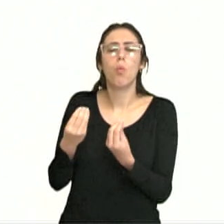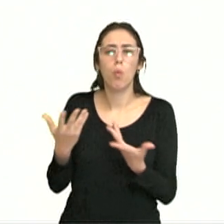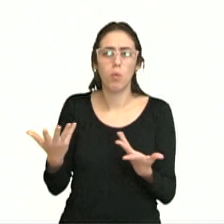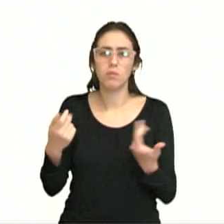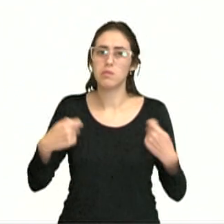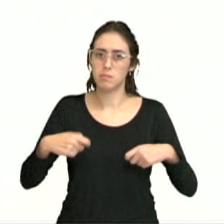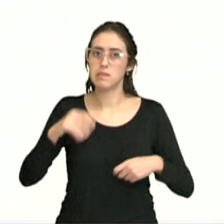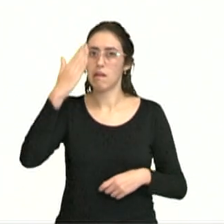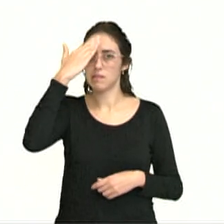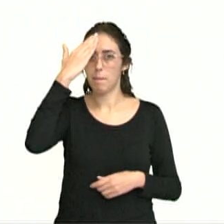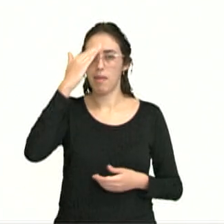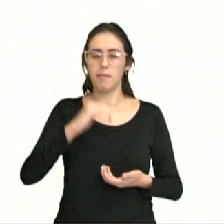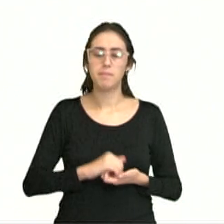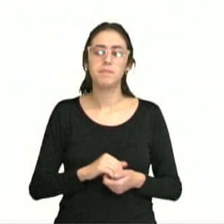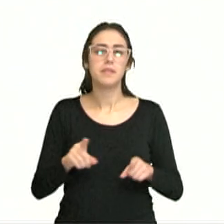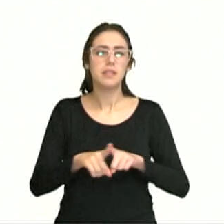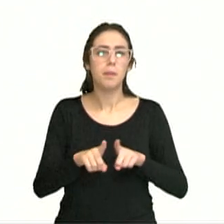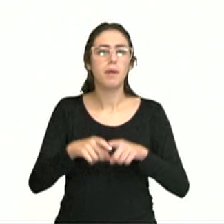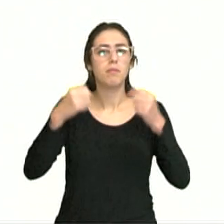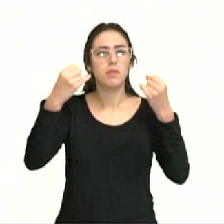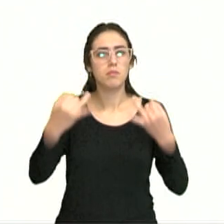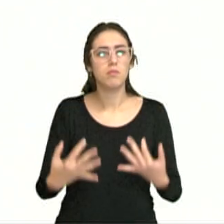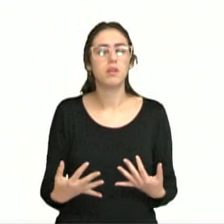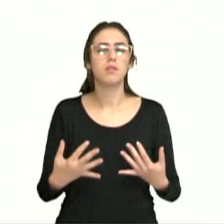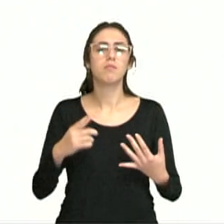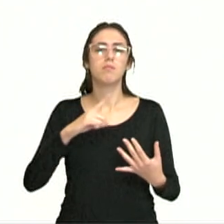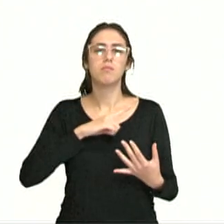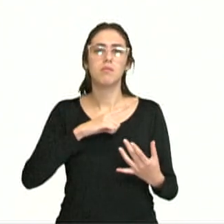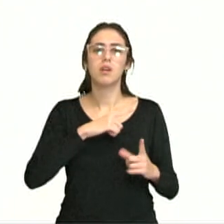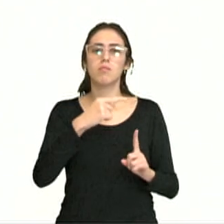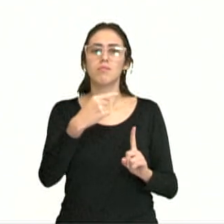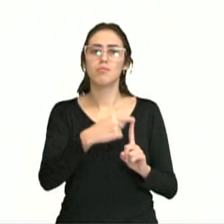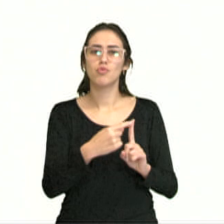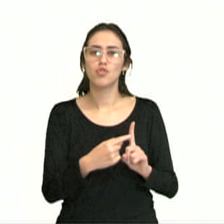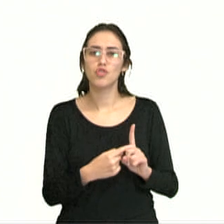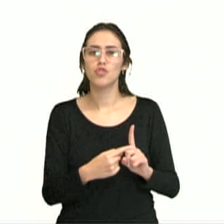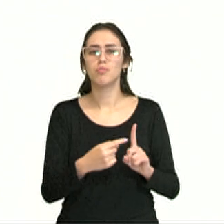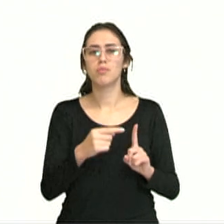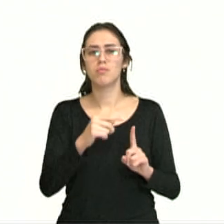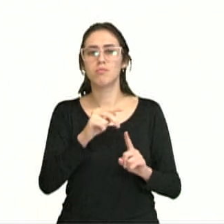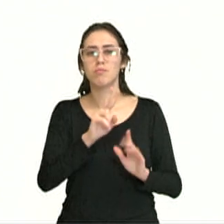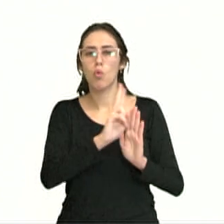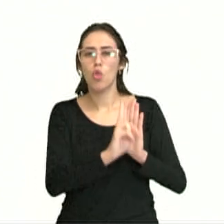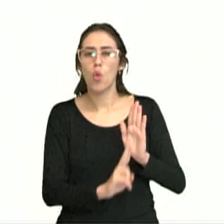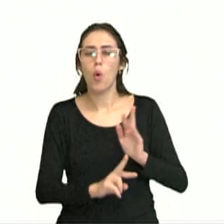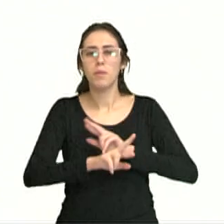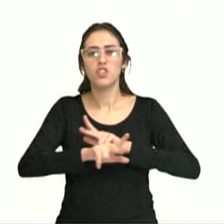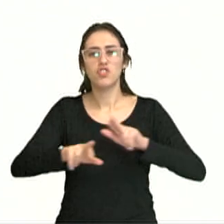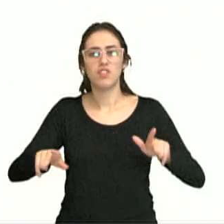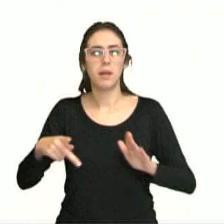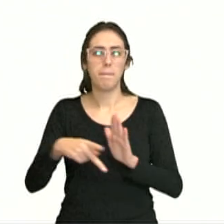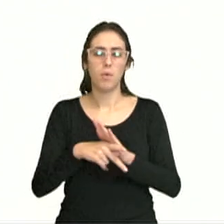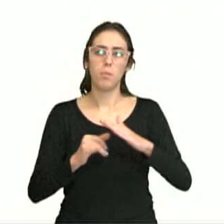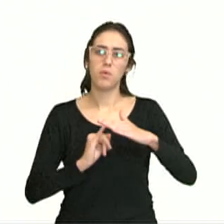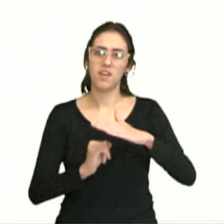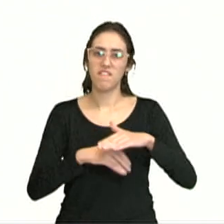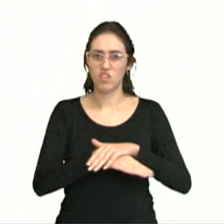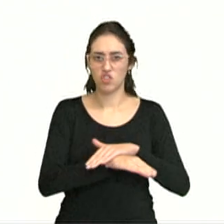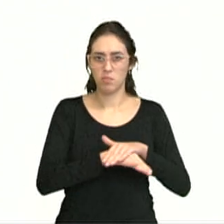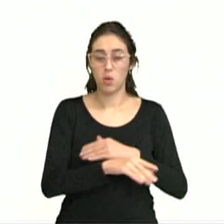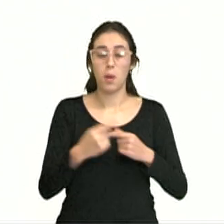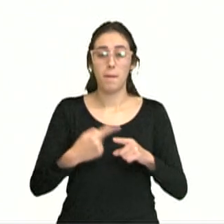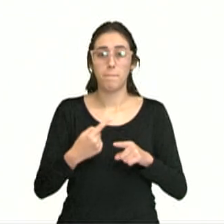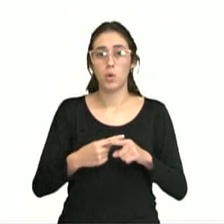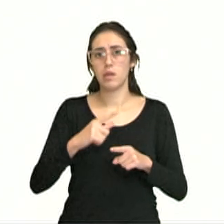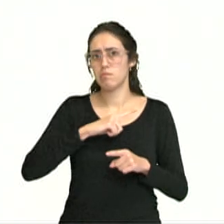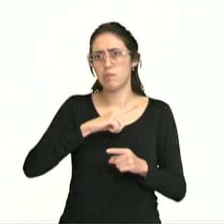ele. E compreender as formas de classificação de investimentos que a gente pode ter. Porque quando a gente fala em investimentos, a gente